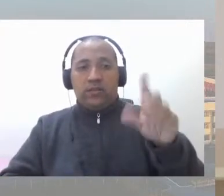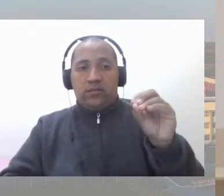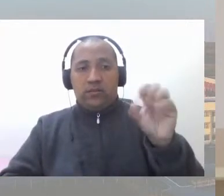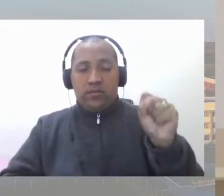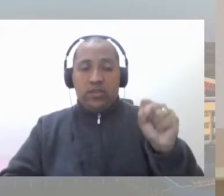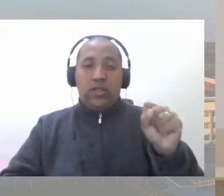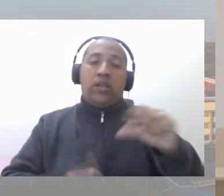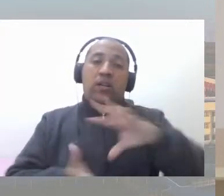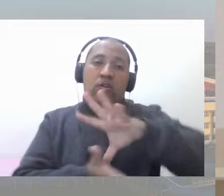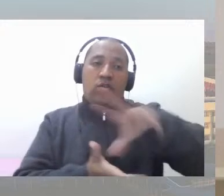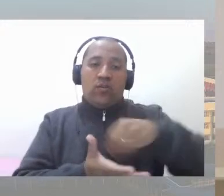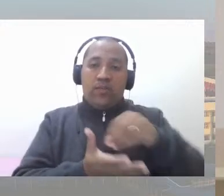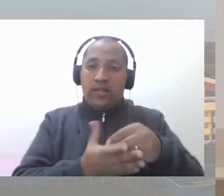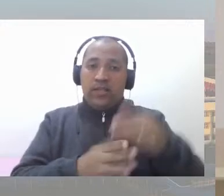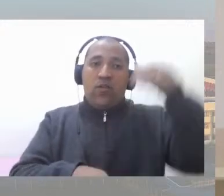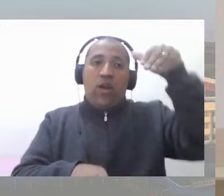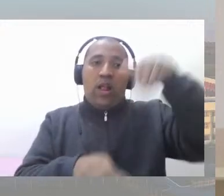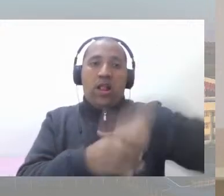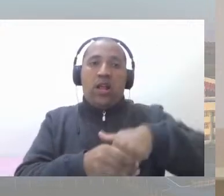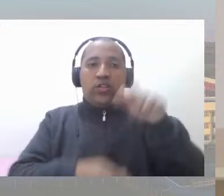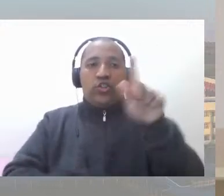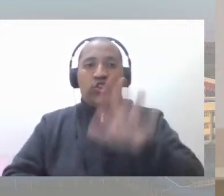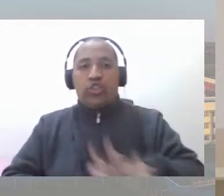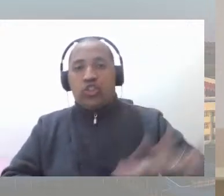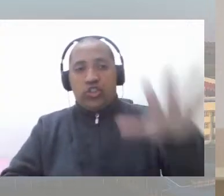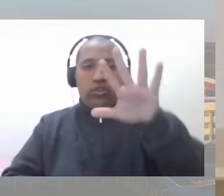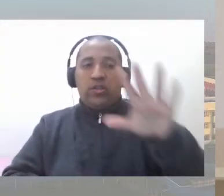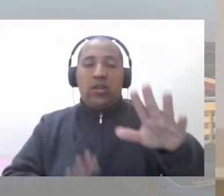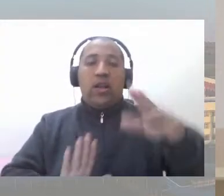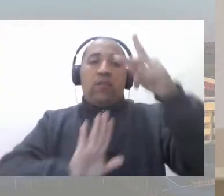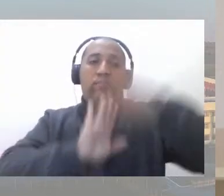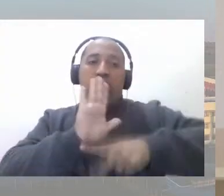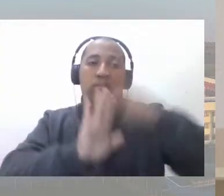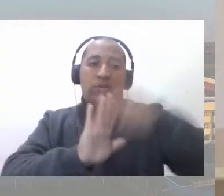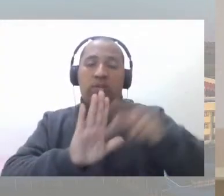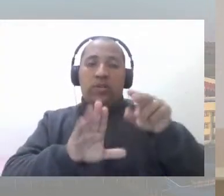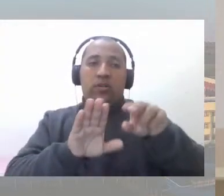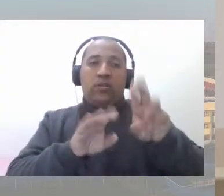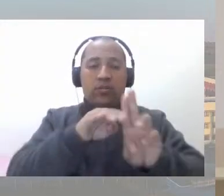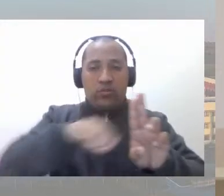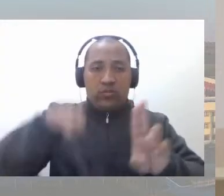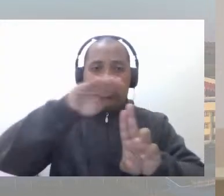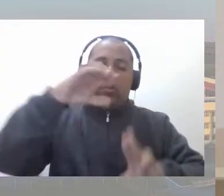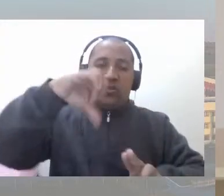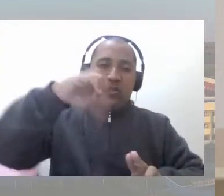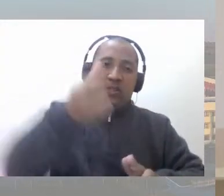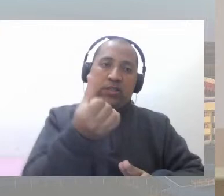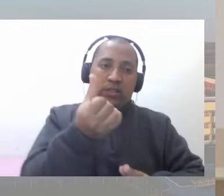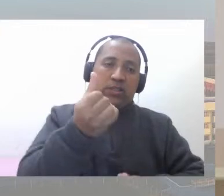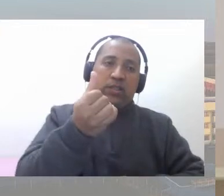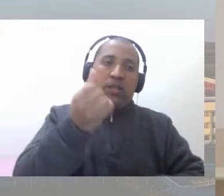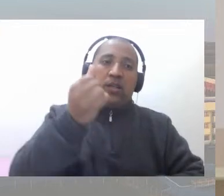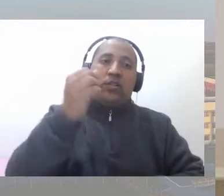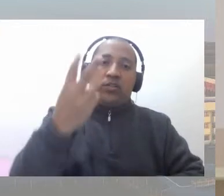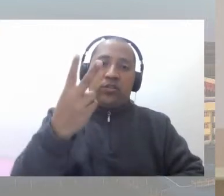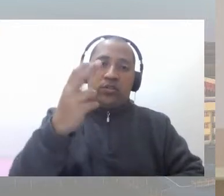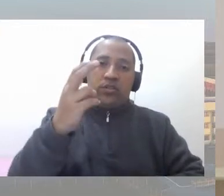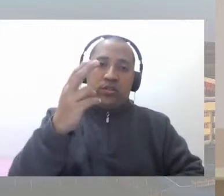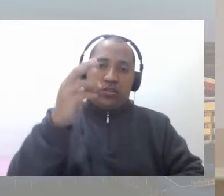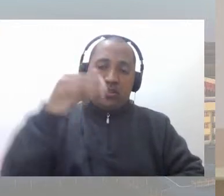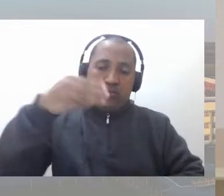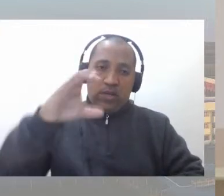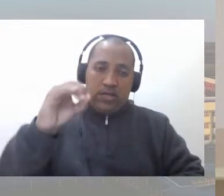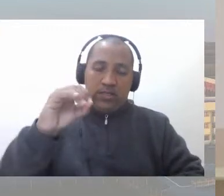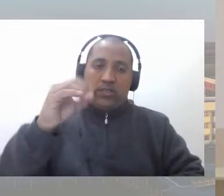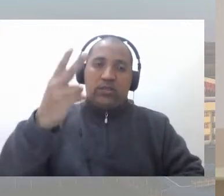Comissão Eleitoral Geral, conforme portaria Consune Unipampa, número 96, de 2 de março de 2023. Inclusão